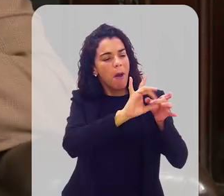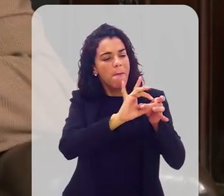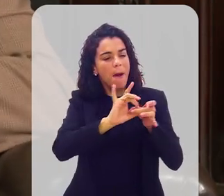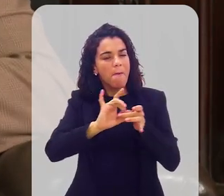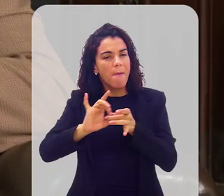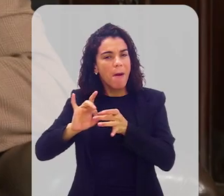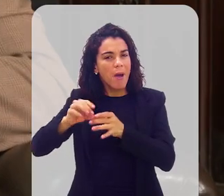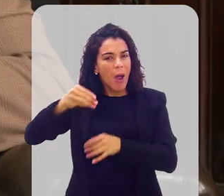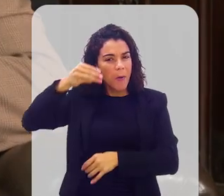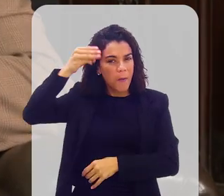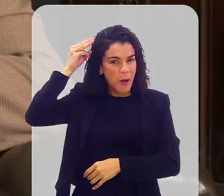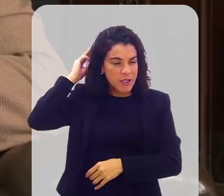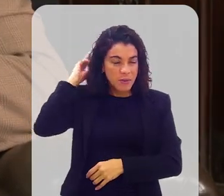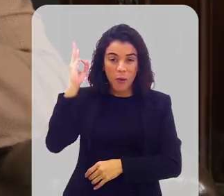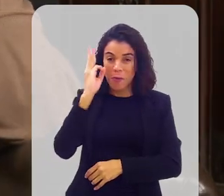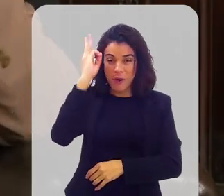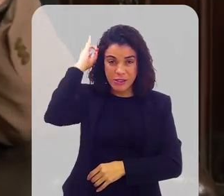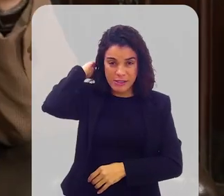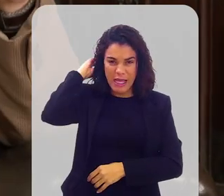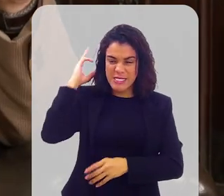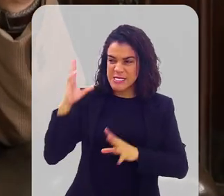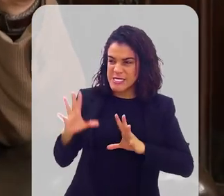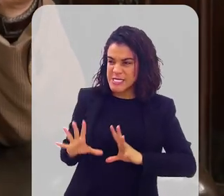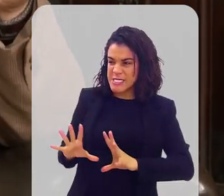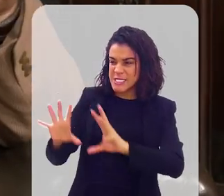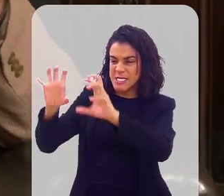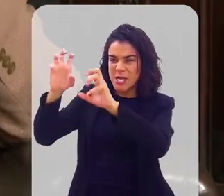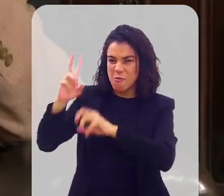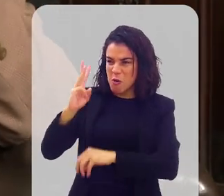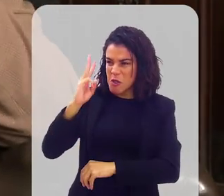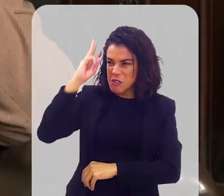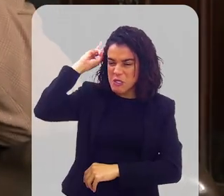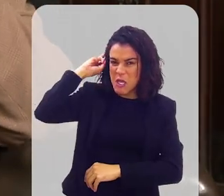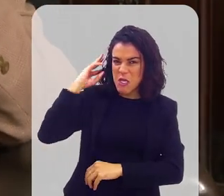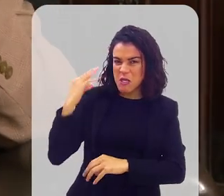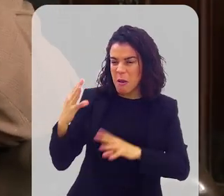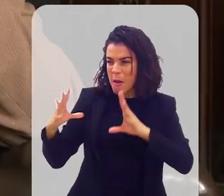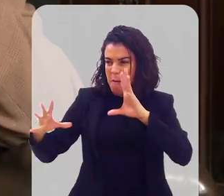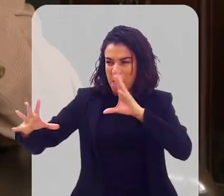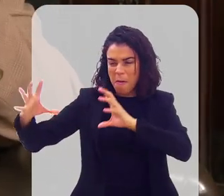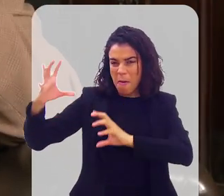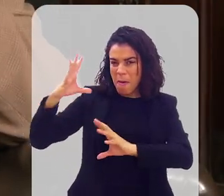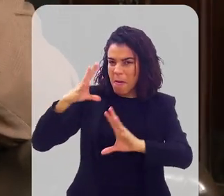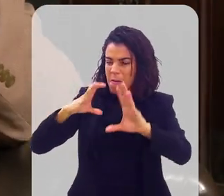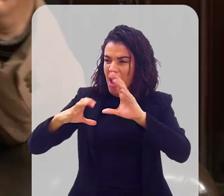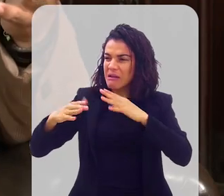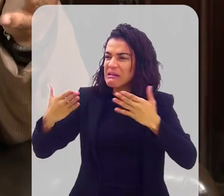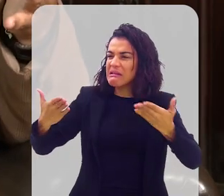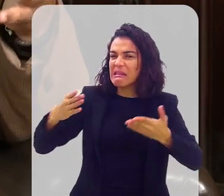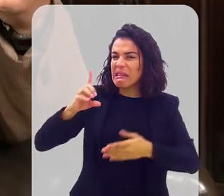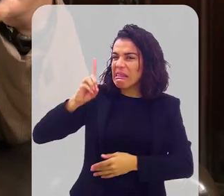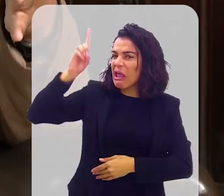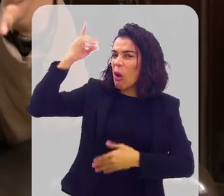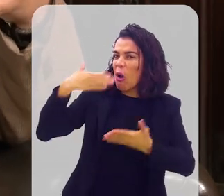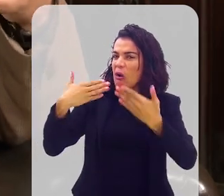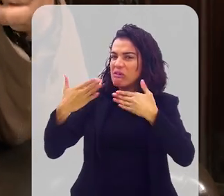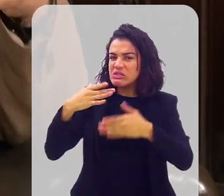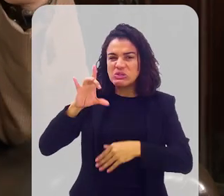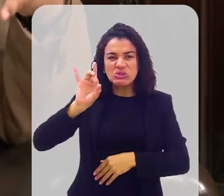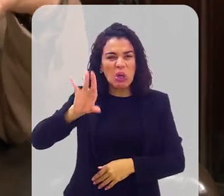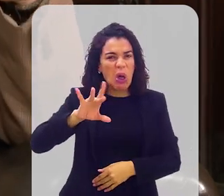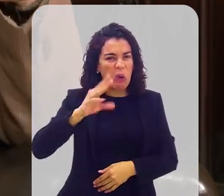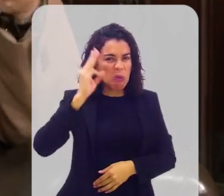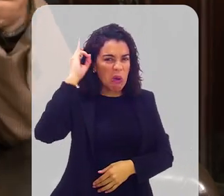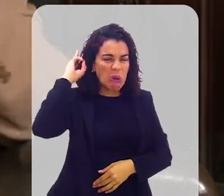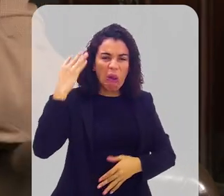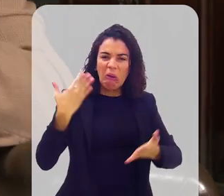com Moisés, brigando com Moisés, né? Eles já estavam ali numa rebeldia, dizendo: será que Deus só fala com Moisés, não